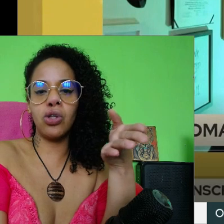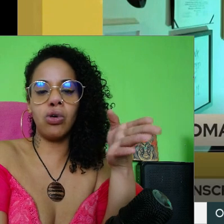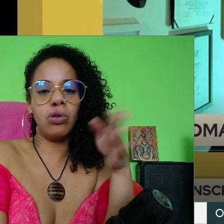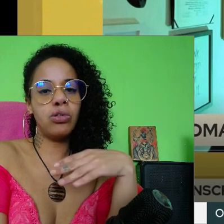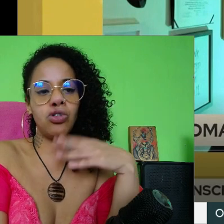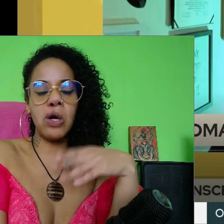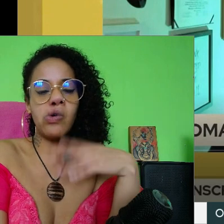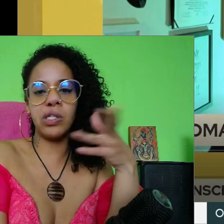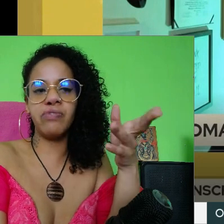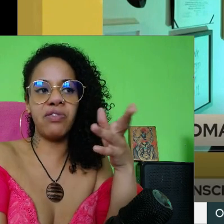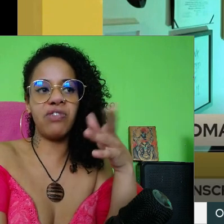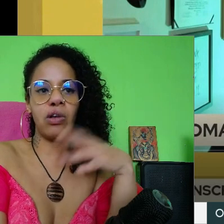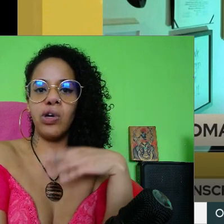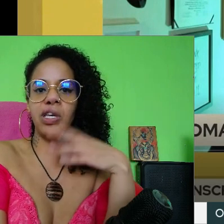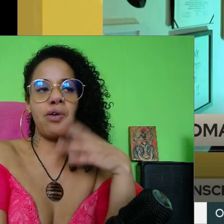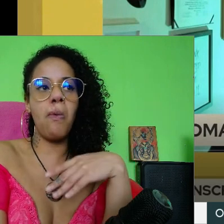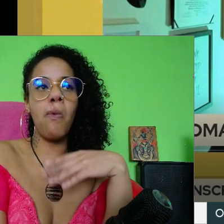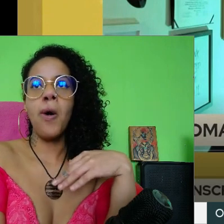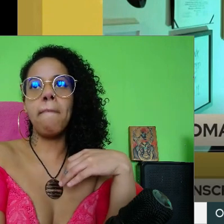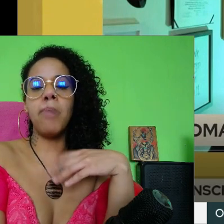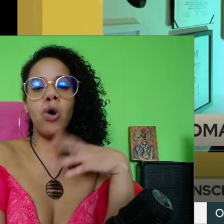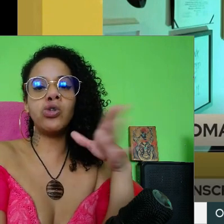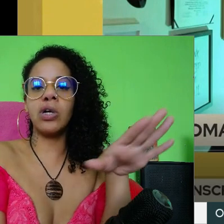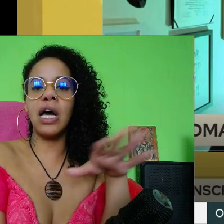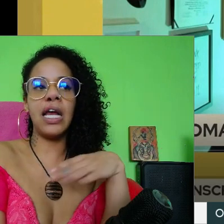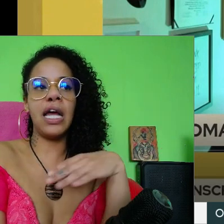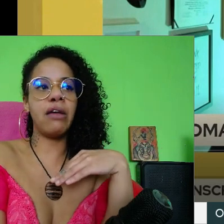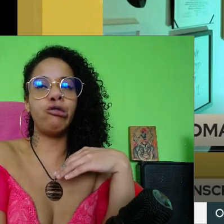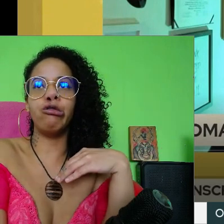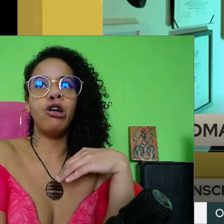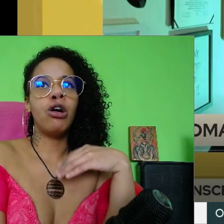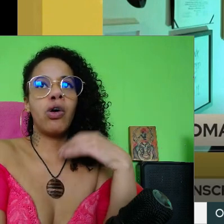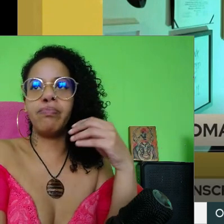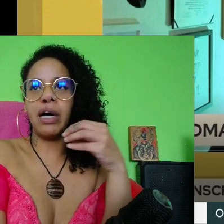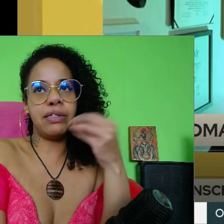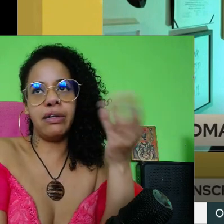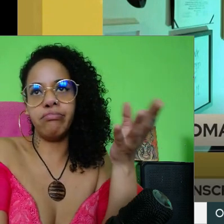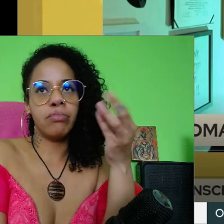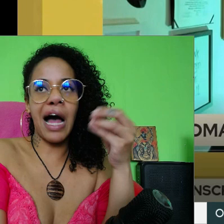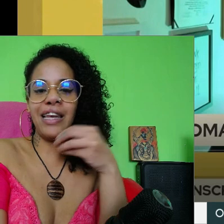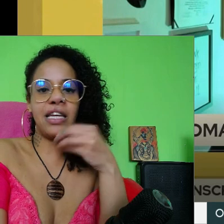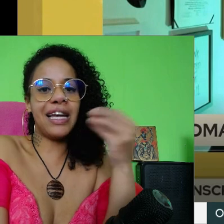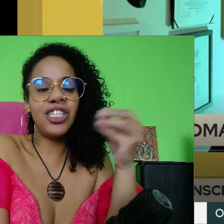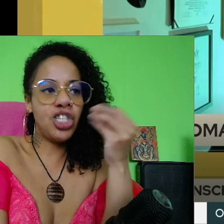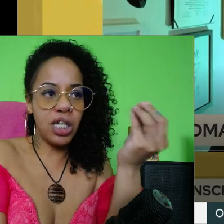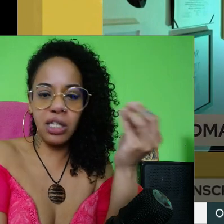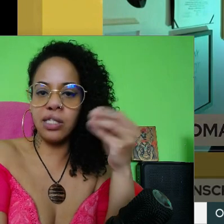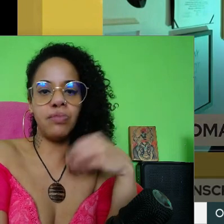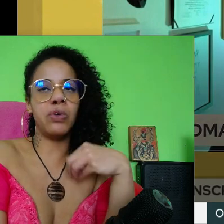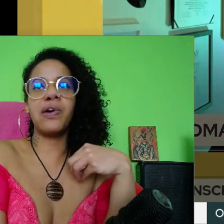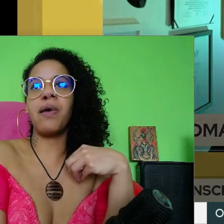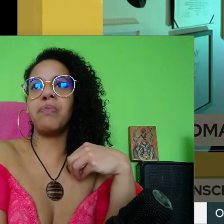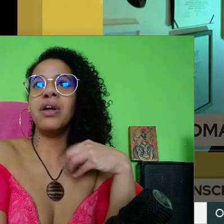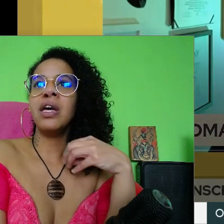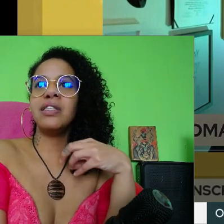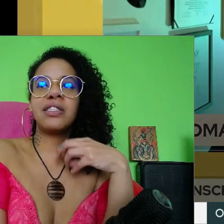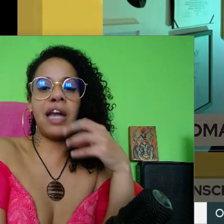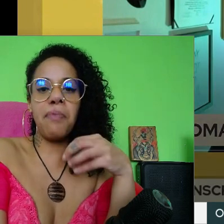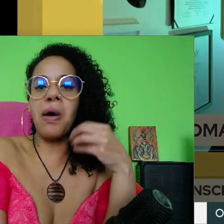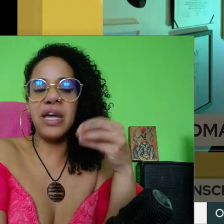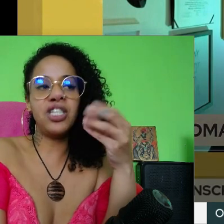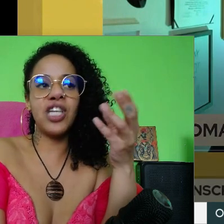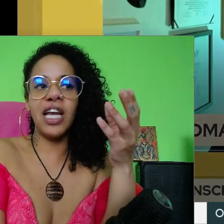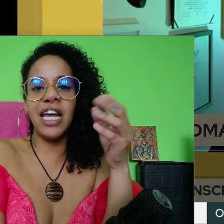discordou de uma coisa que você falou e era um bolsonarento assim ali nadíssimo sabe